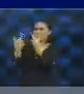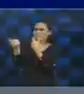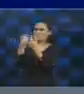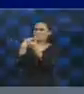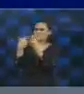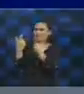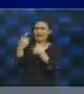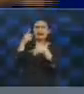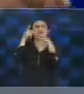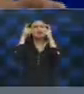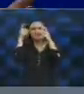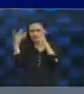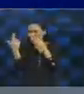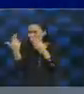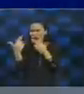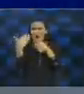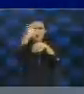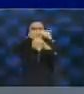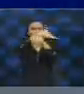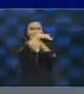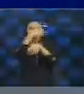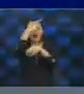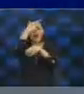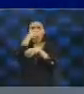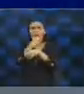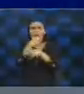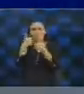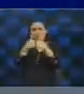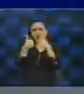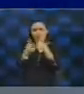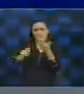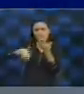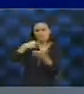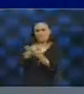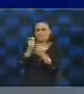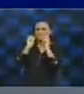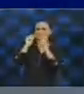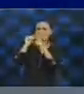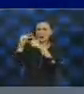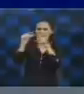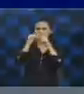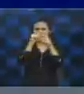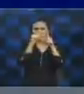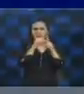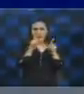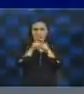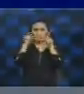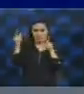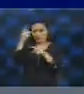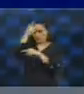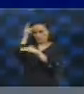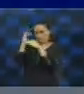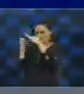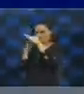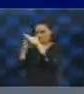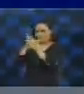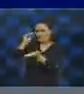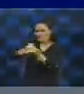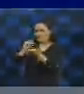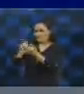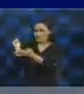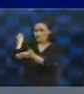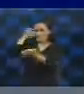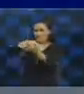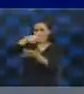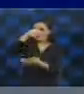com camelô, ele tem com cobrador de ônibus, ele não tem é com empresário, que deve 75 milhões de ISS sem que